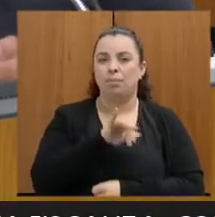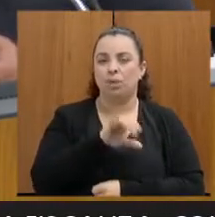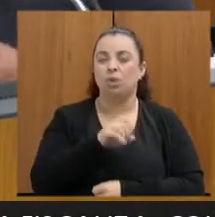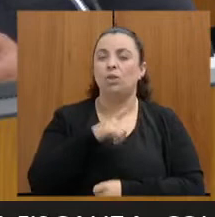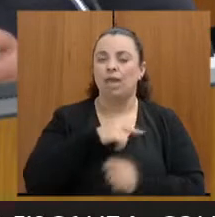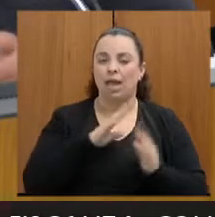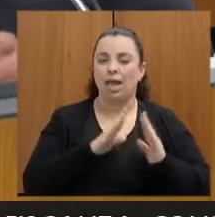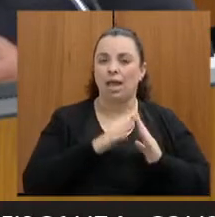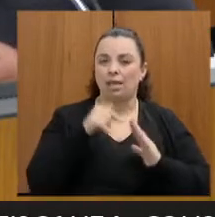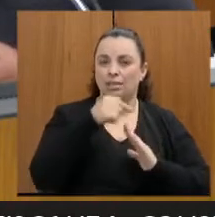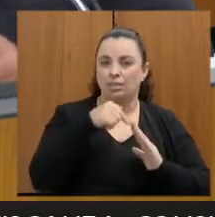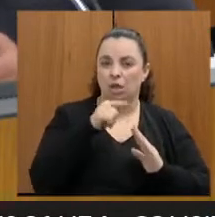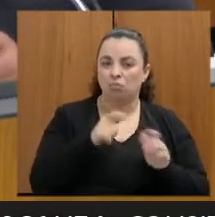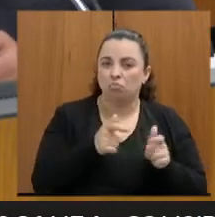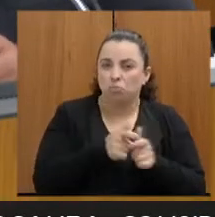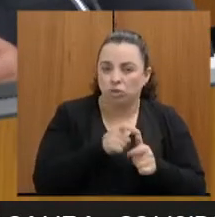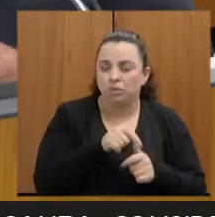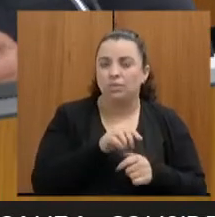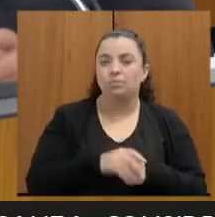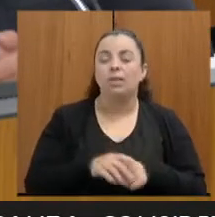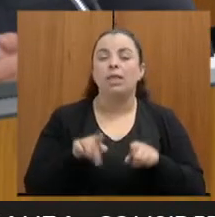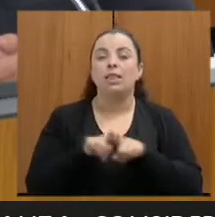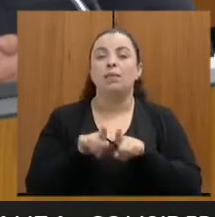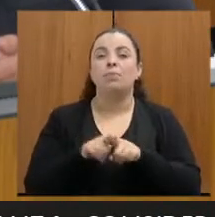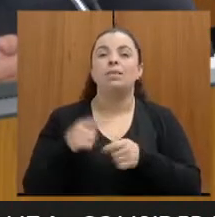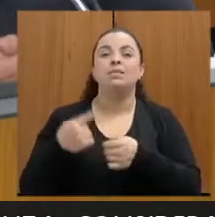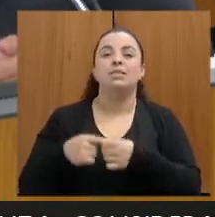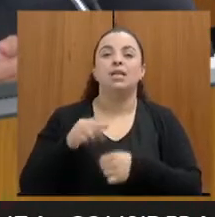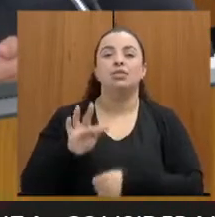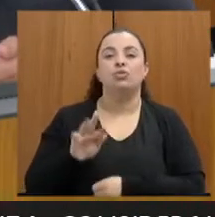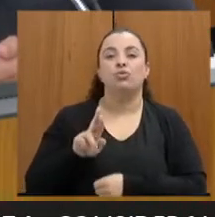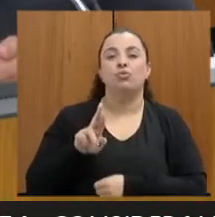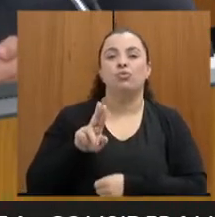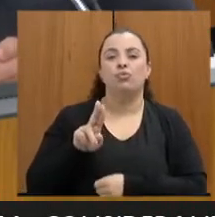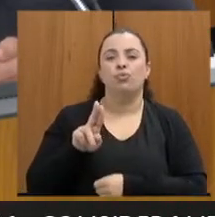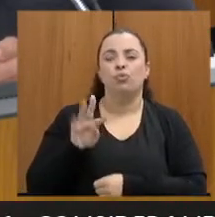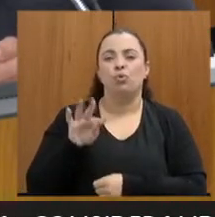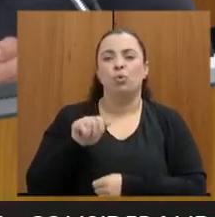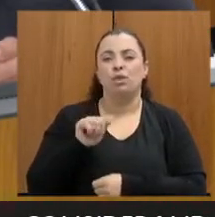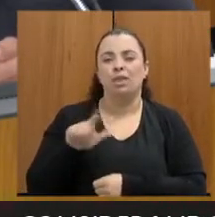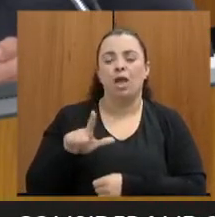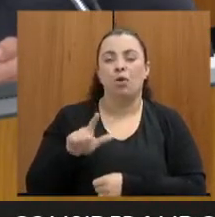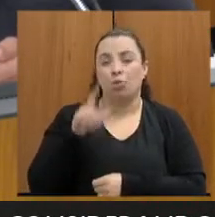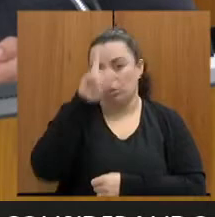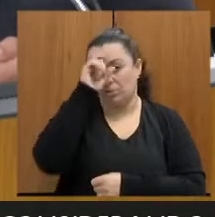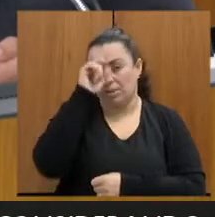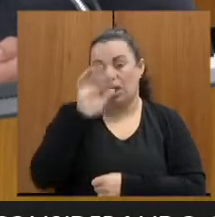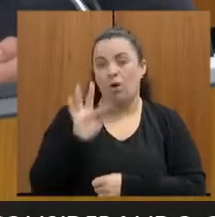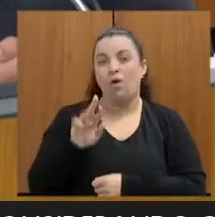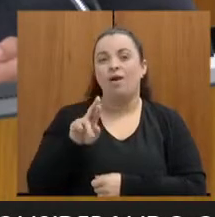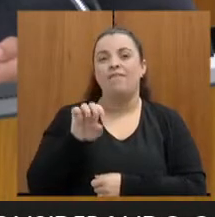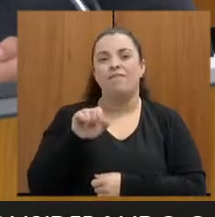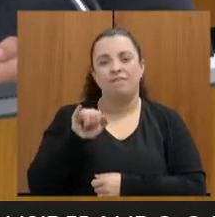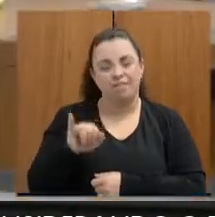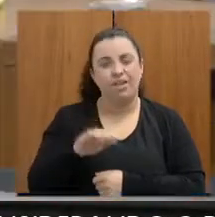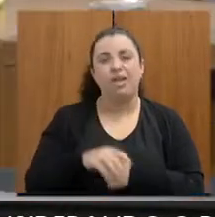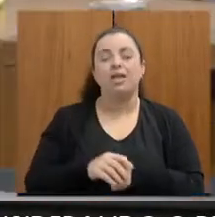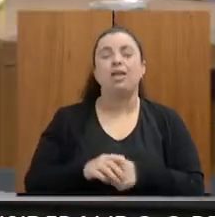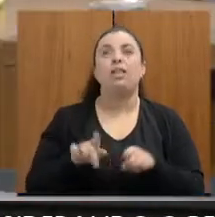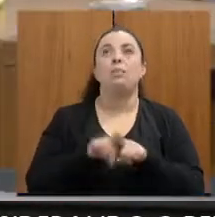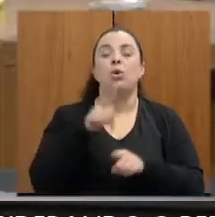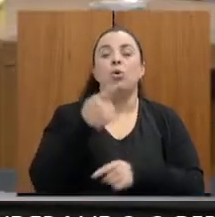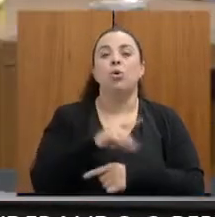nós temos lá em Frutal o Hospital Frei Gabriel nós temos lá em Iturama o hospital do Povo